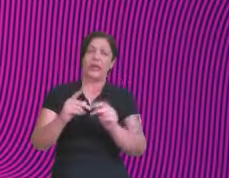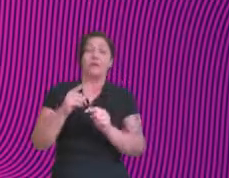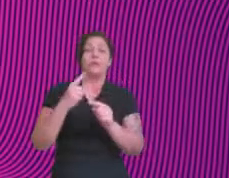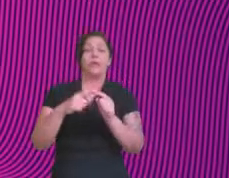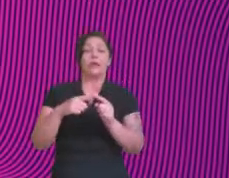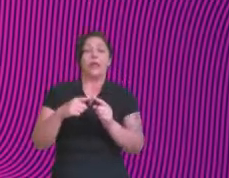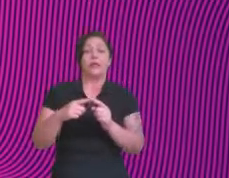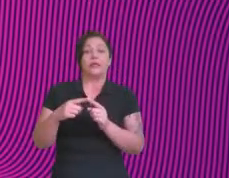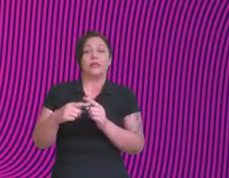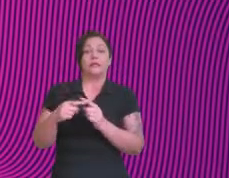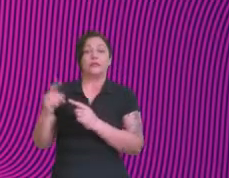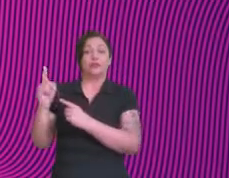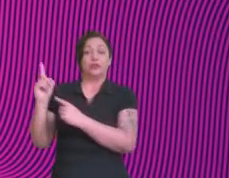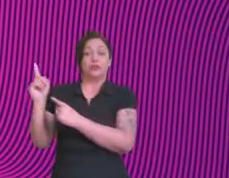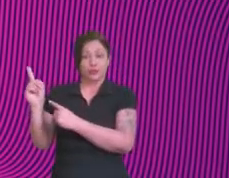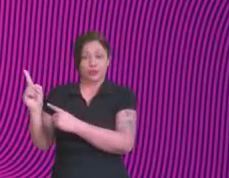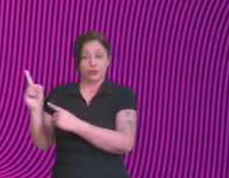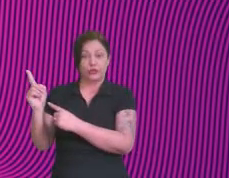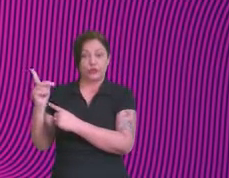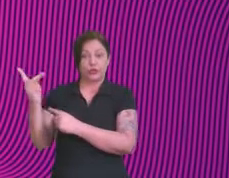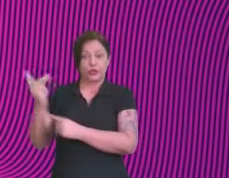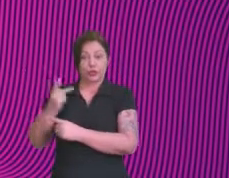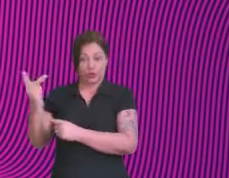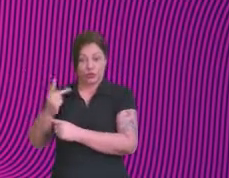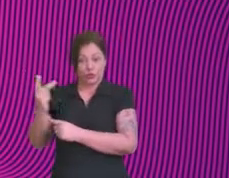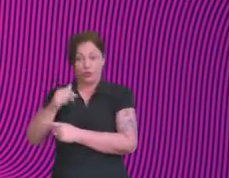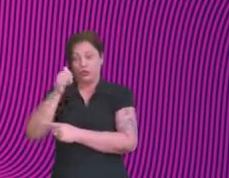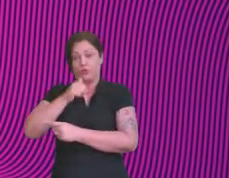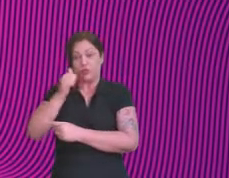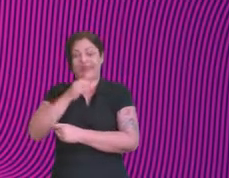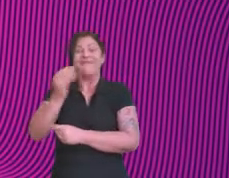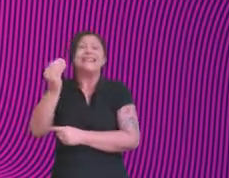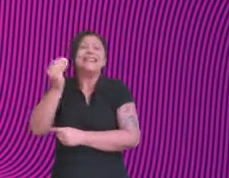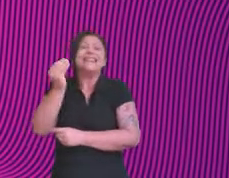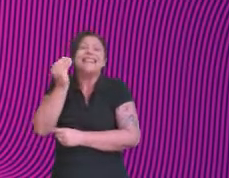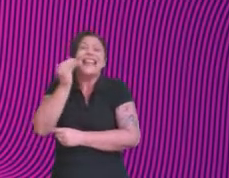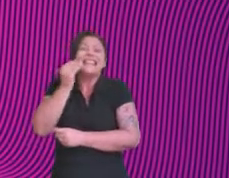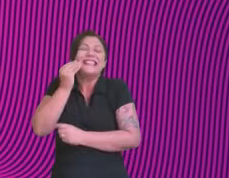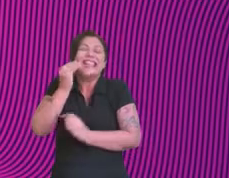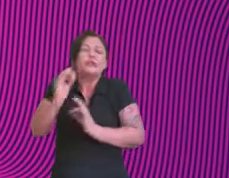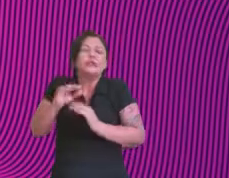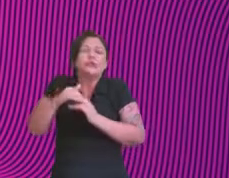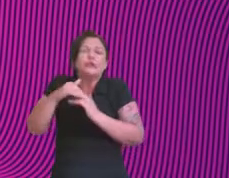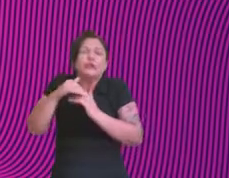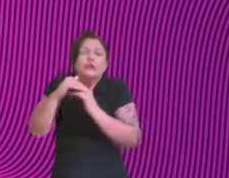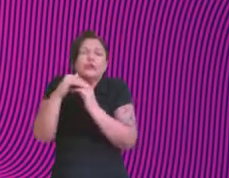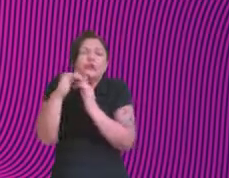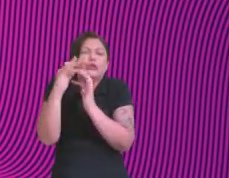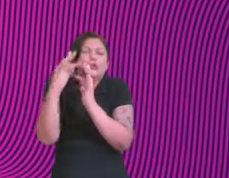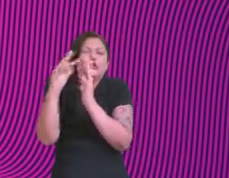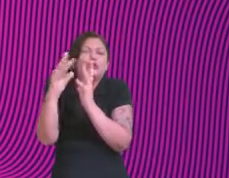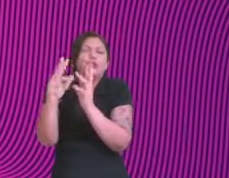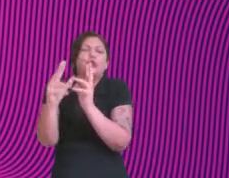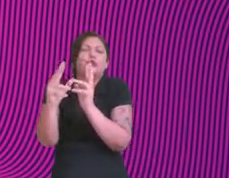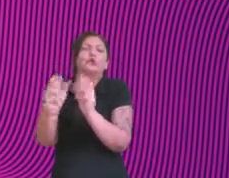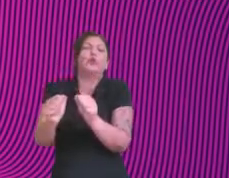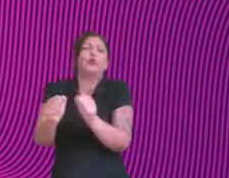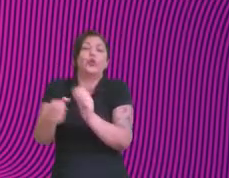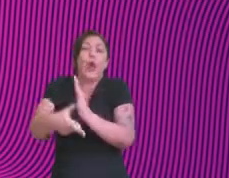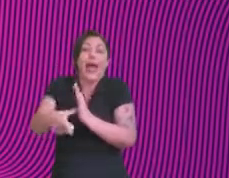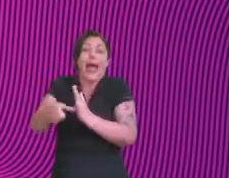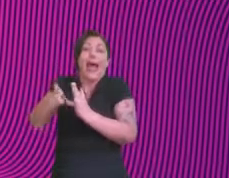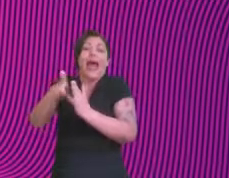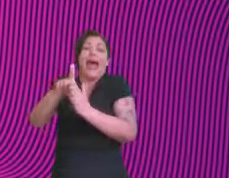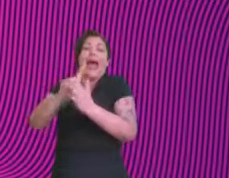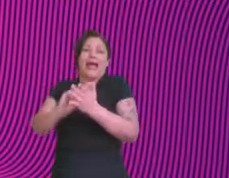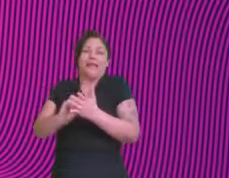e vocês vão completar o tratamento fazendo adjuvância com cirurgia. Eu acho que esse é o futuro aí. Não, com certeza. Assim, a